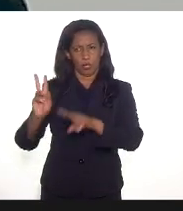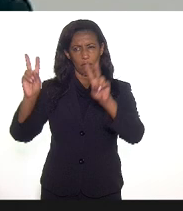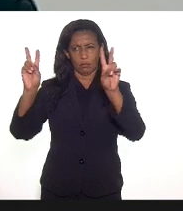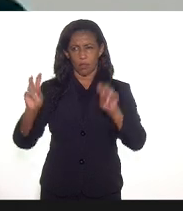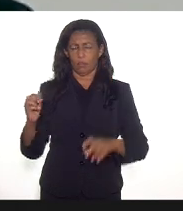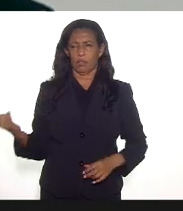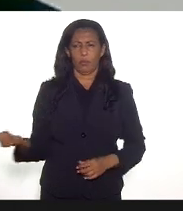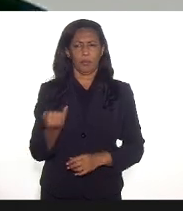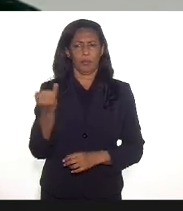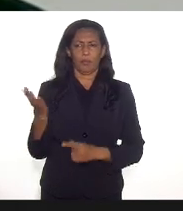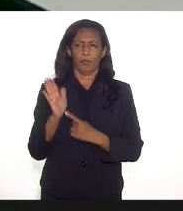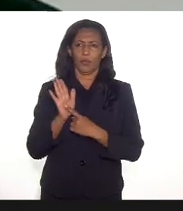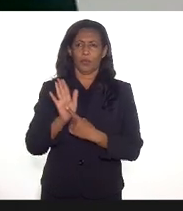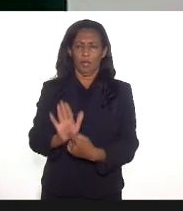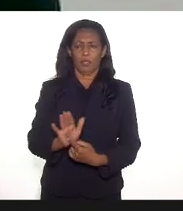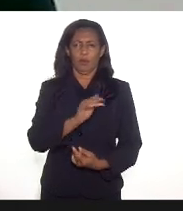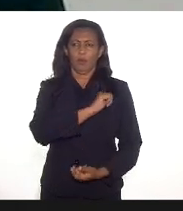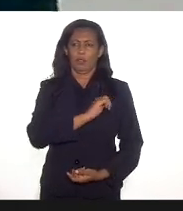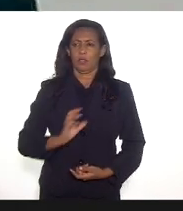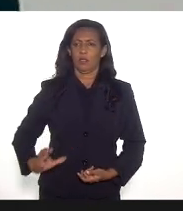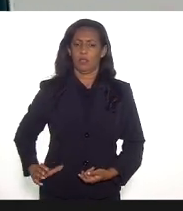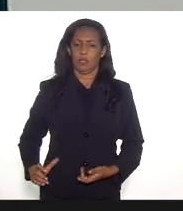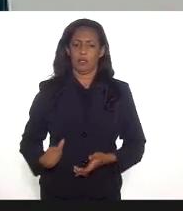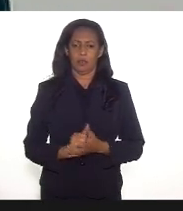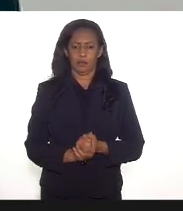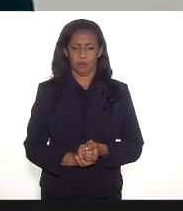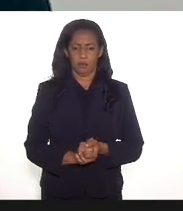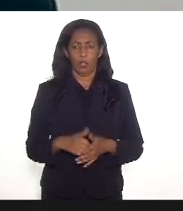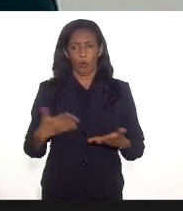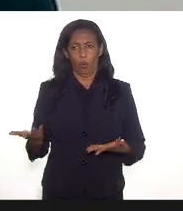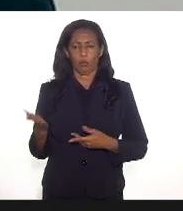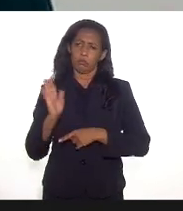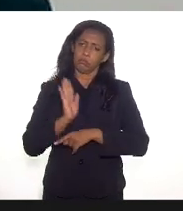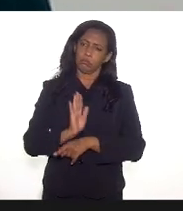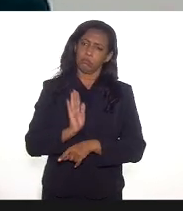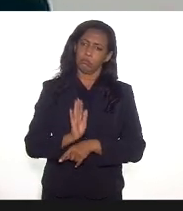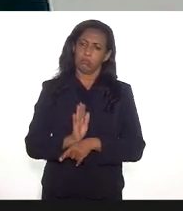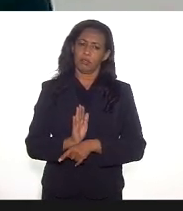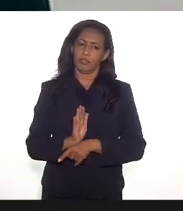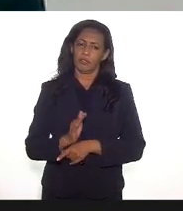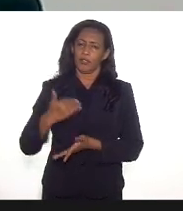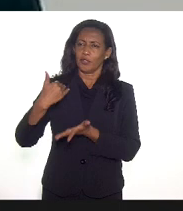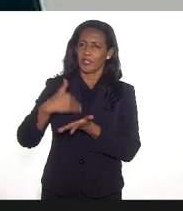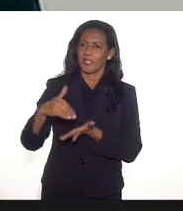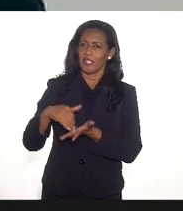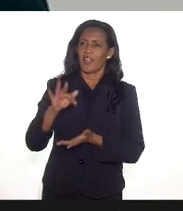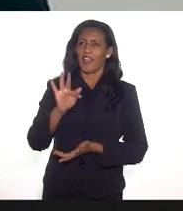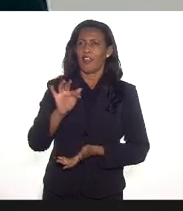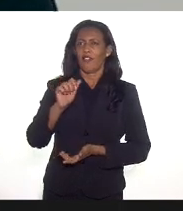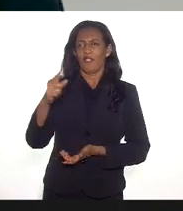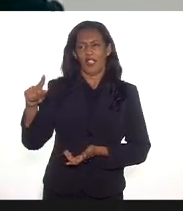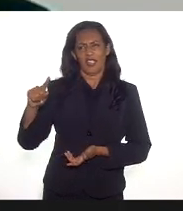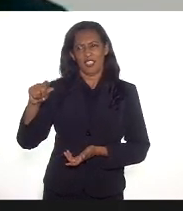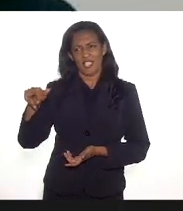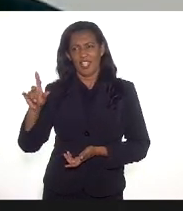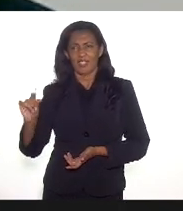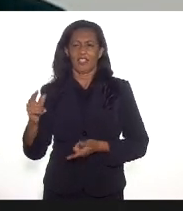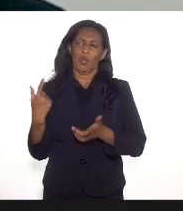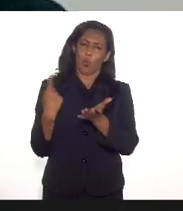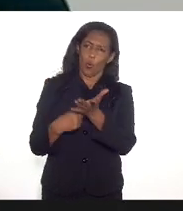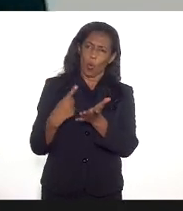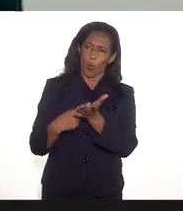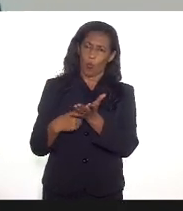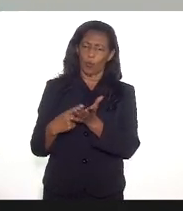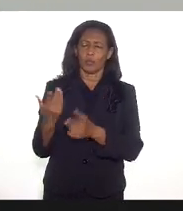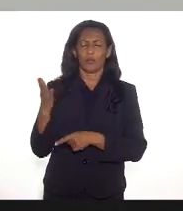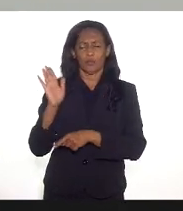importante apresentada pelo presidente André Siciliano, com a colaboração do nosso secretário de Fazenda, que também tem o mesmo compromisso de olhar o bem e a